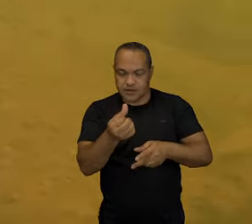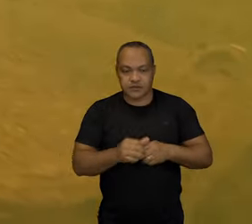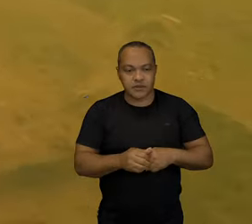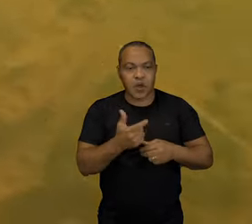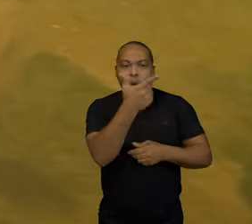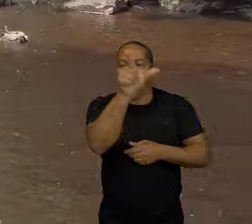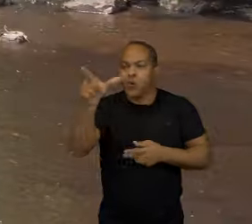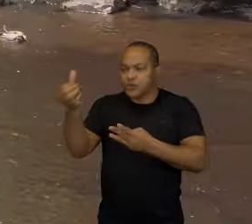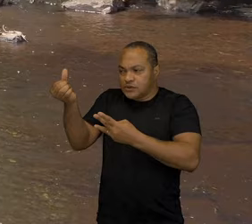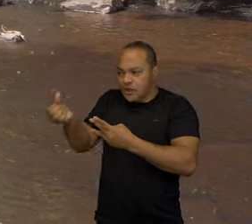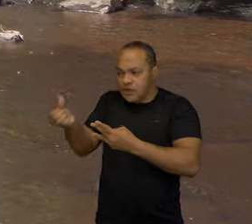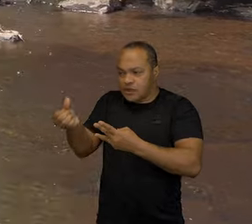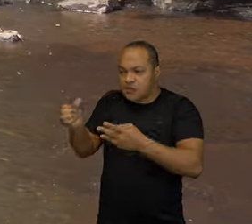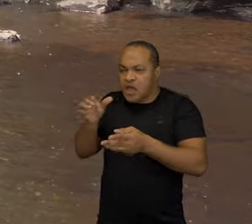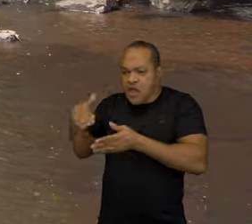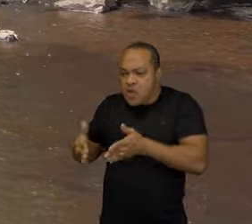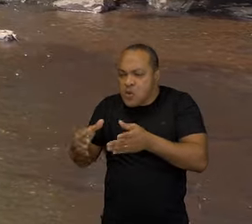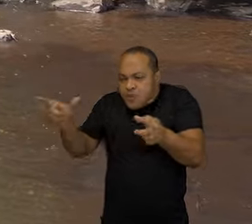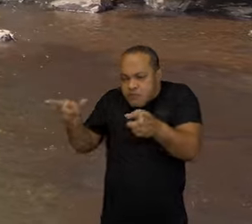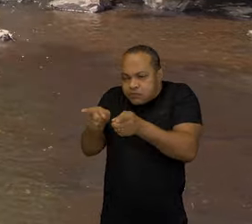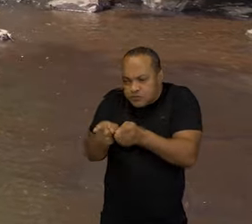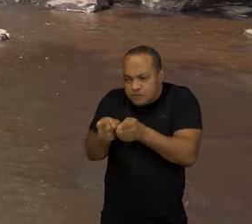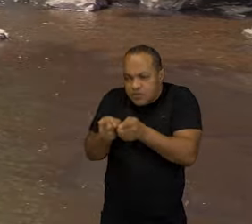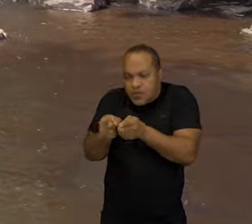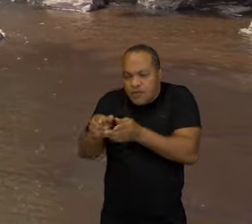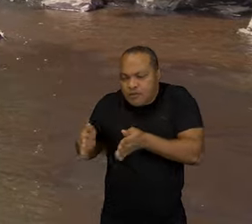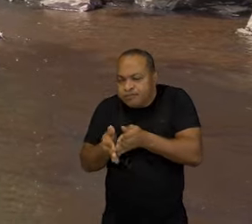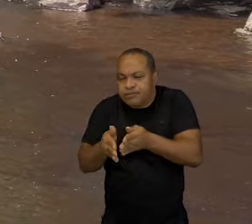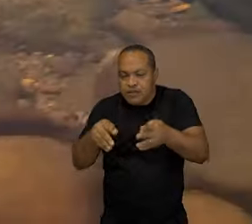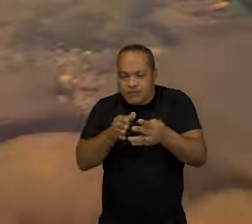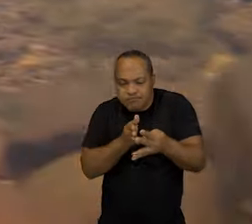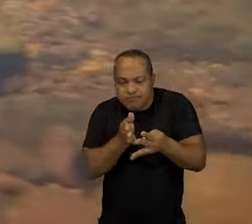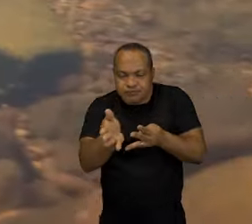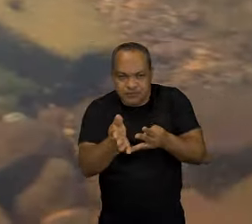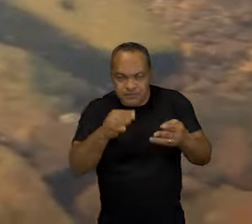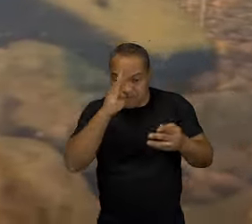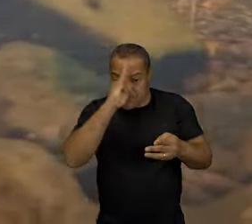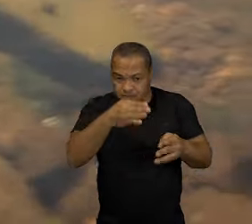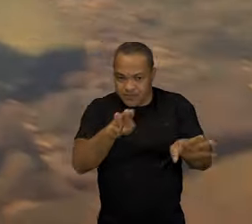Em outros 6, em rios menores que fluem em direção ao canal principal.